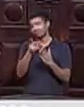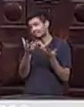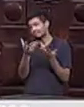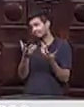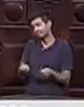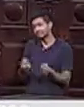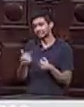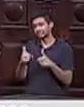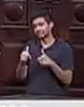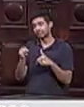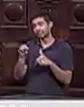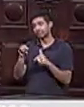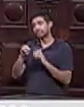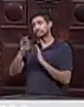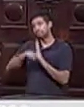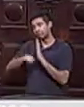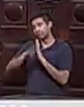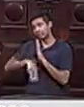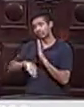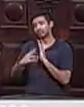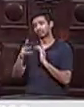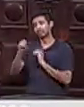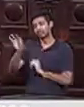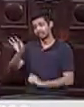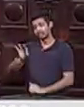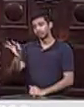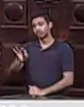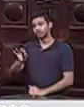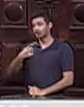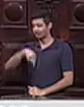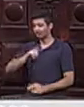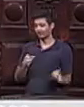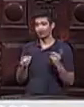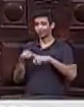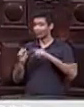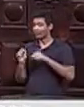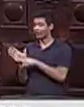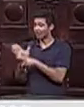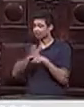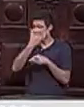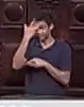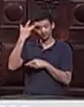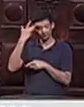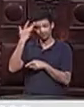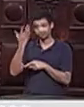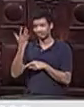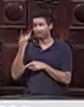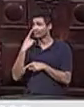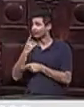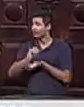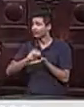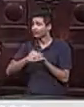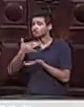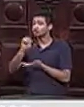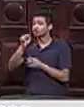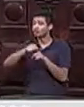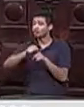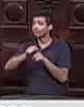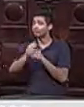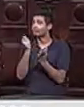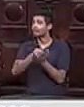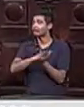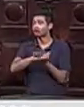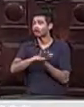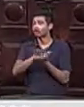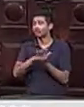dizer: se quiserem, nós voltamos a atender. Há 18 meses sem atendimento. Se quiserem, a gente